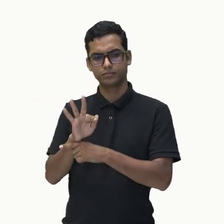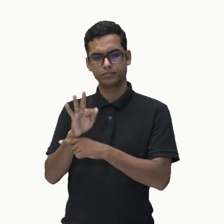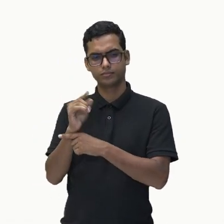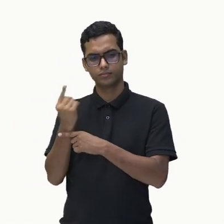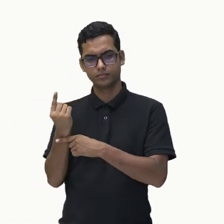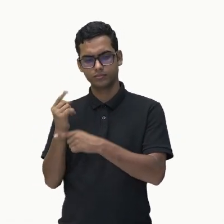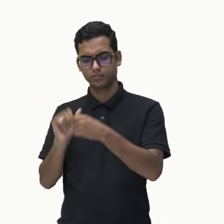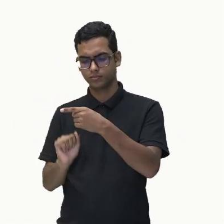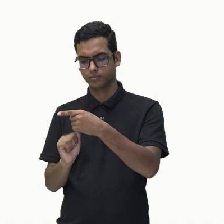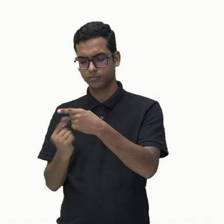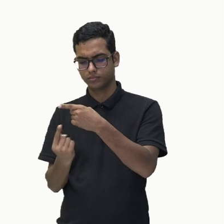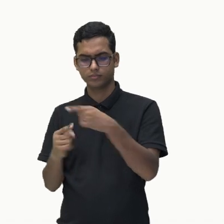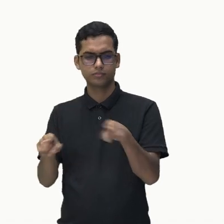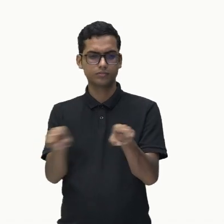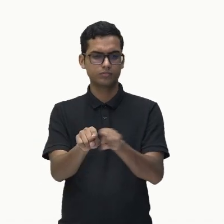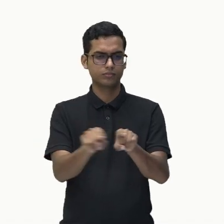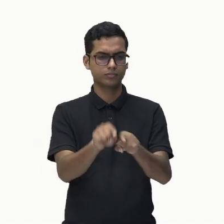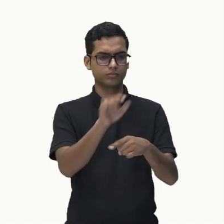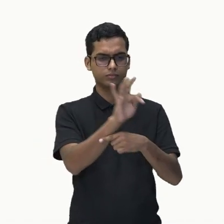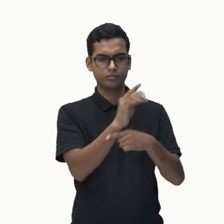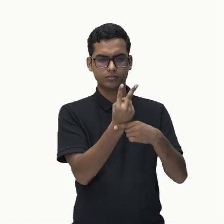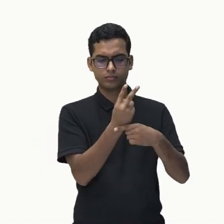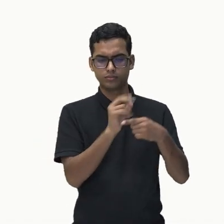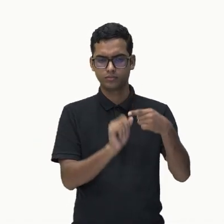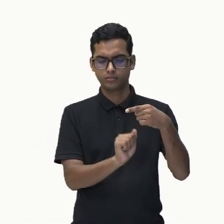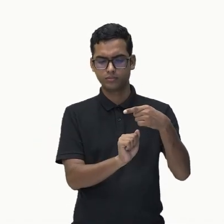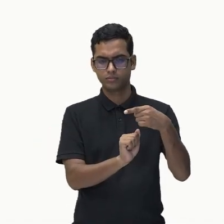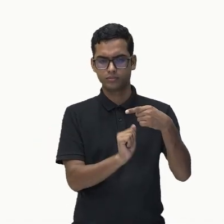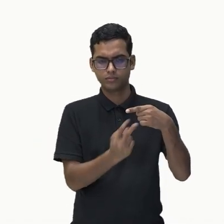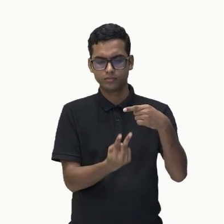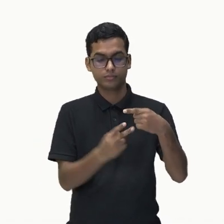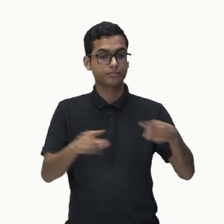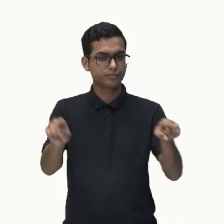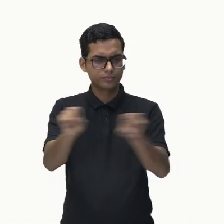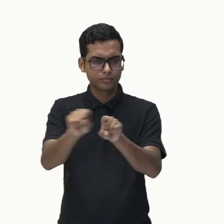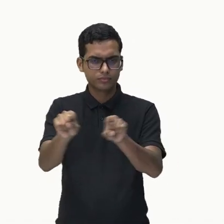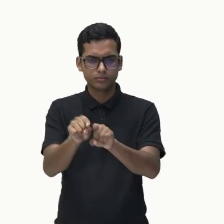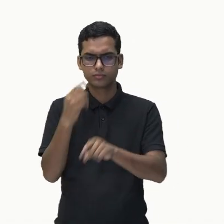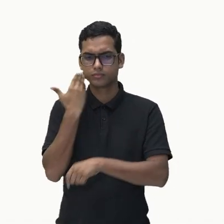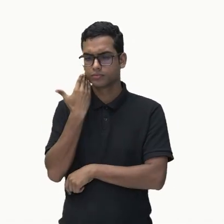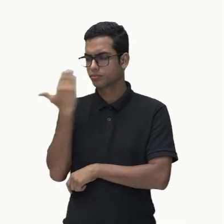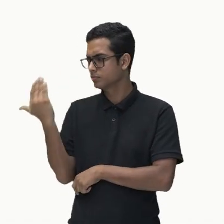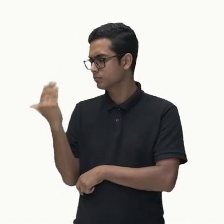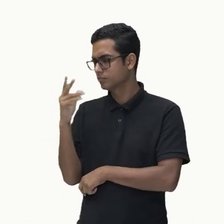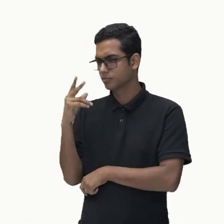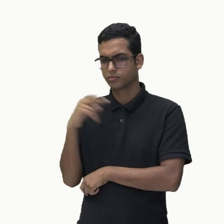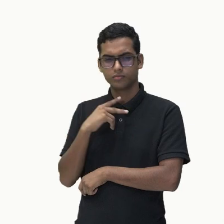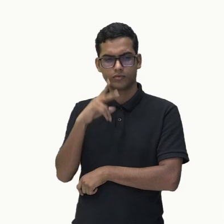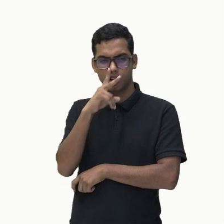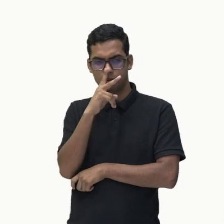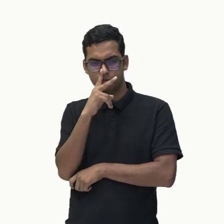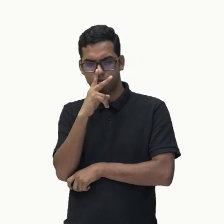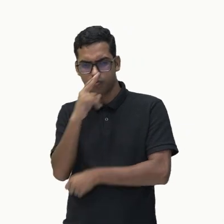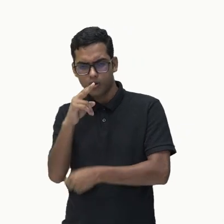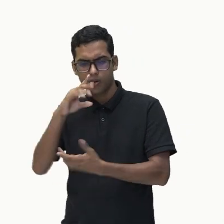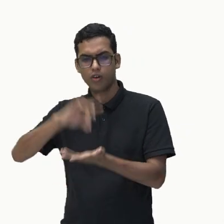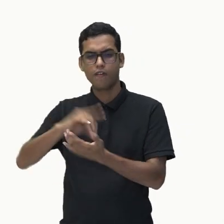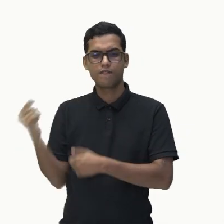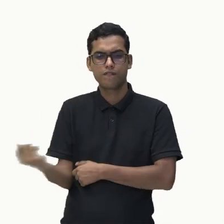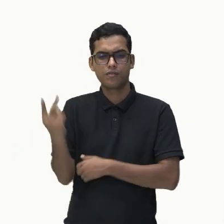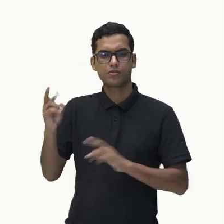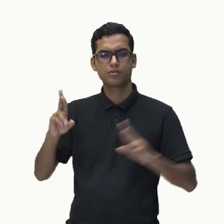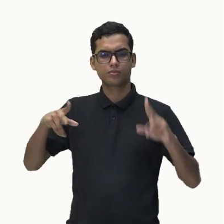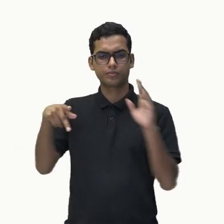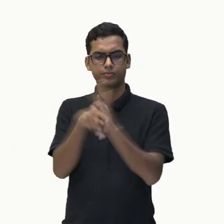2 sobre a área 2. Então, isso significa o quê, pessoal? Que essa outra força aqui, ó, ela vai ter um valor diferente. Se eu aplicar um